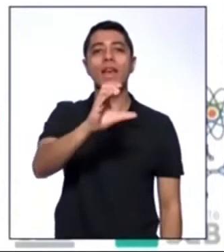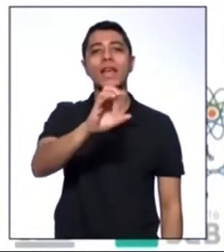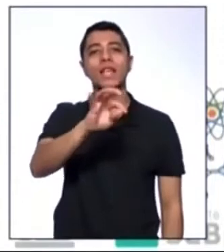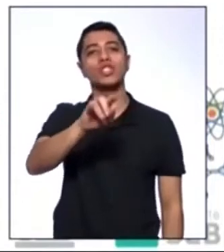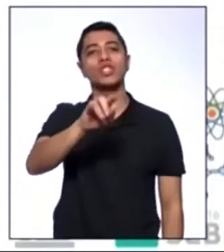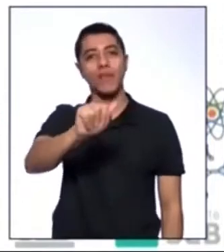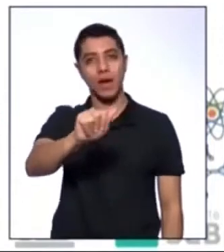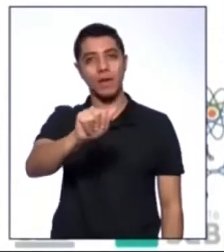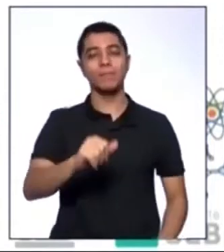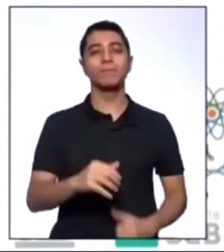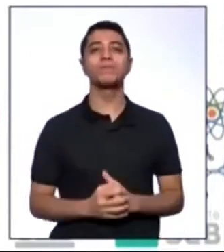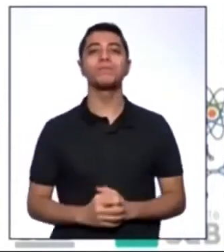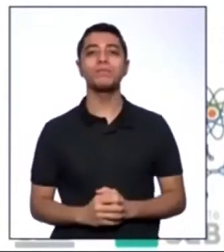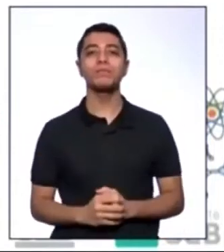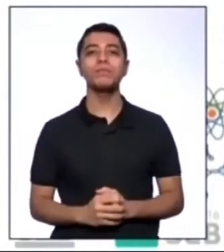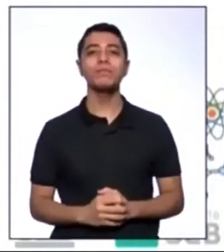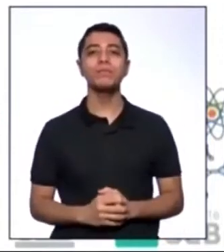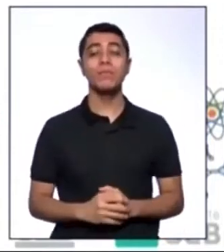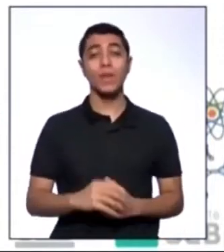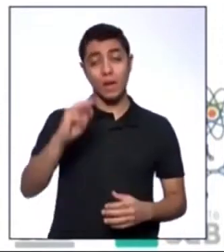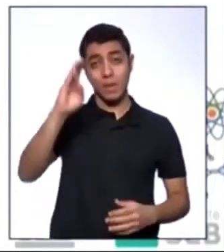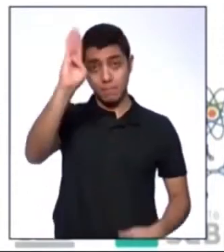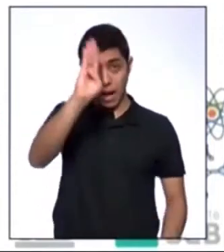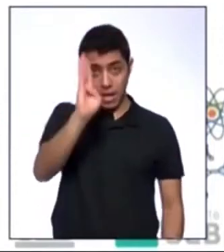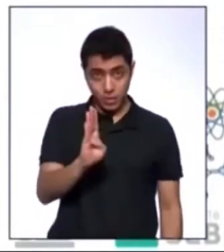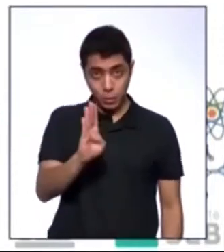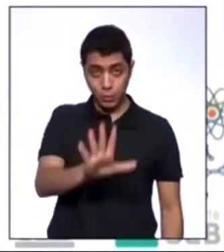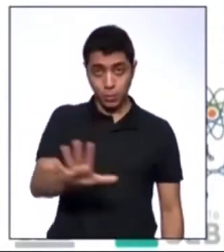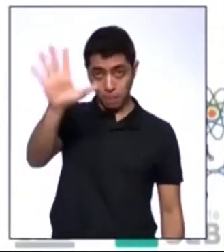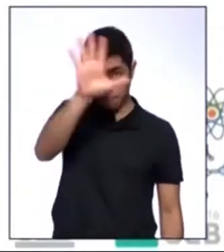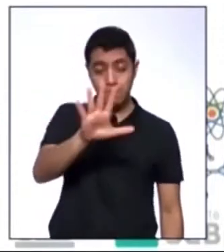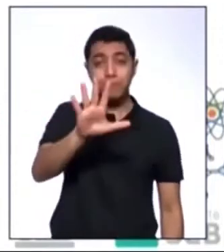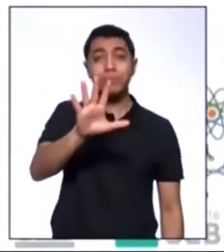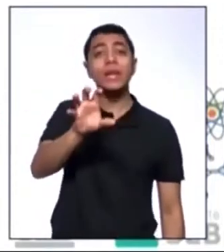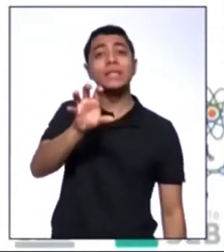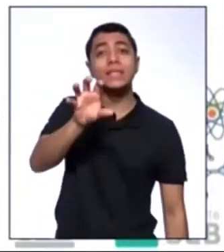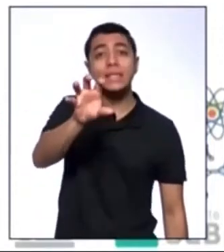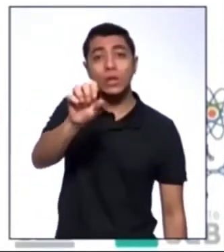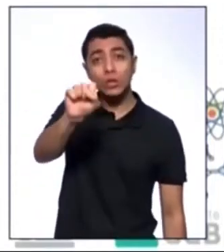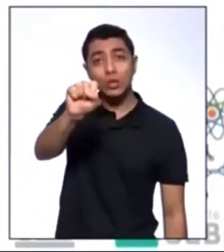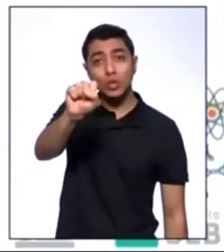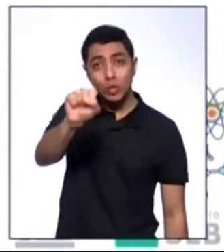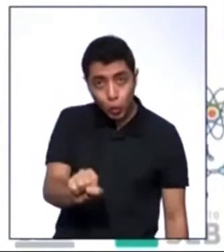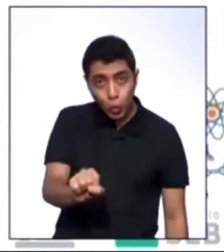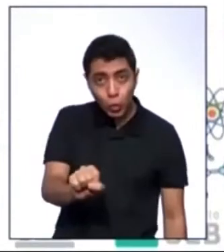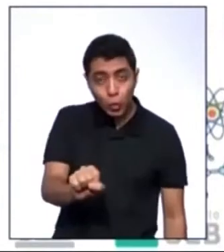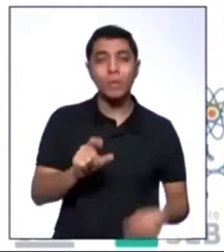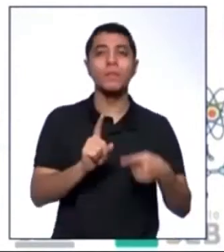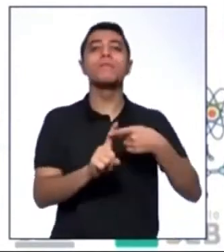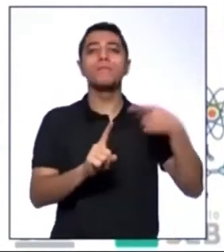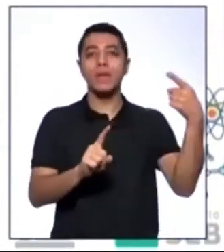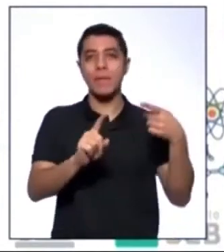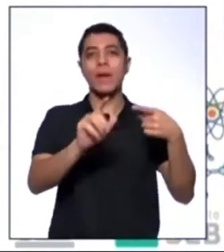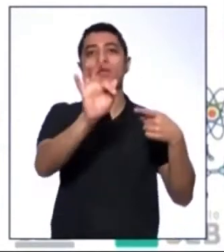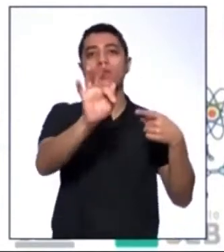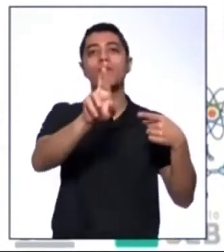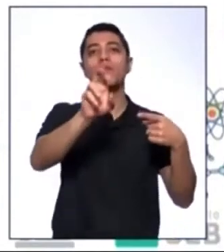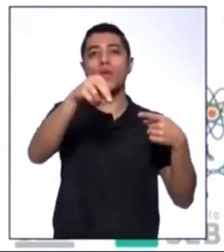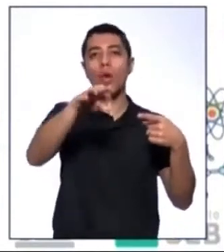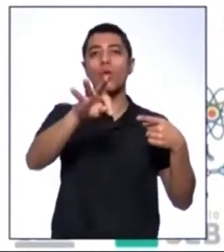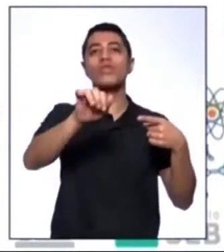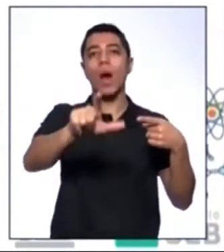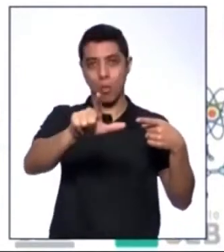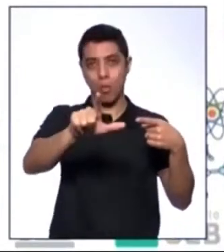Brasil, chuvas frontais. Enfim, né, vou destacar, galera, onde há a atuação da massa polar. E não é no Brasil todo. É na